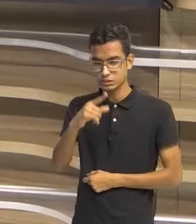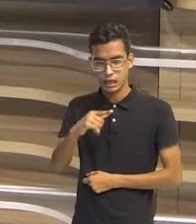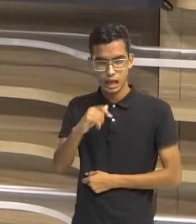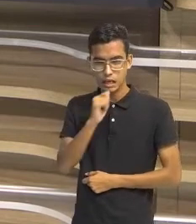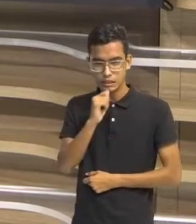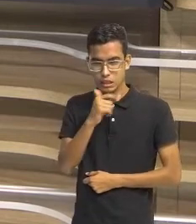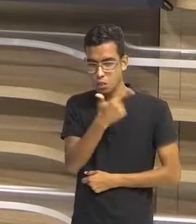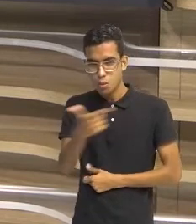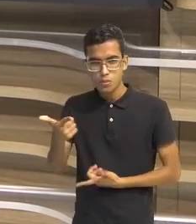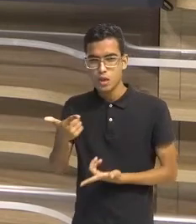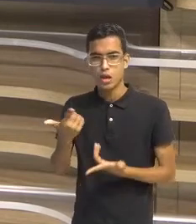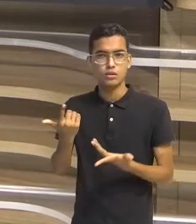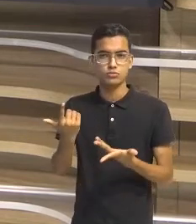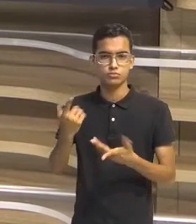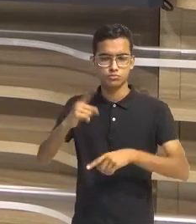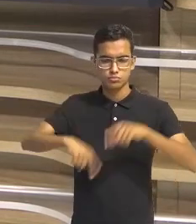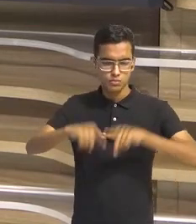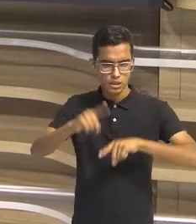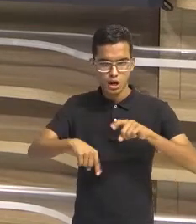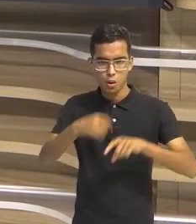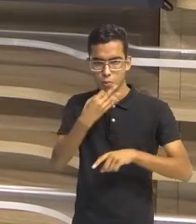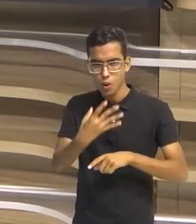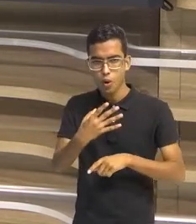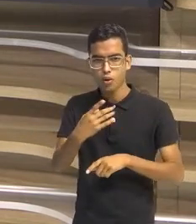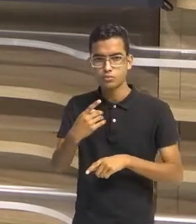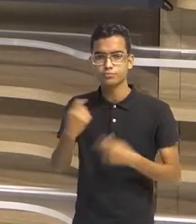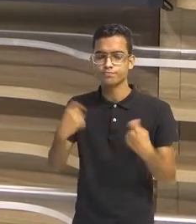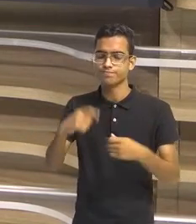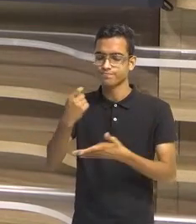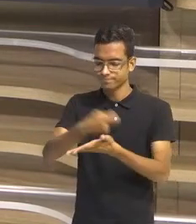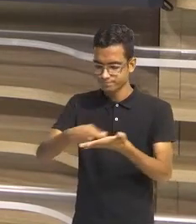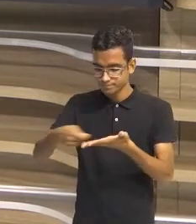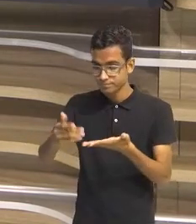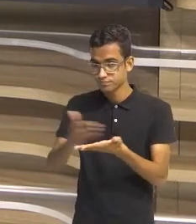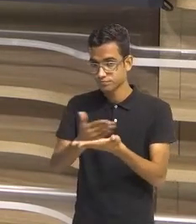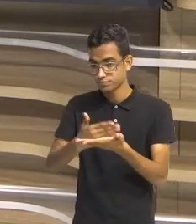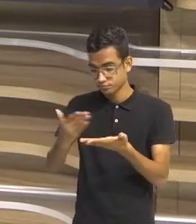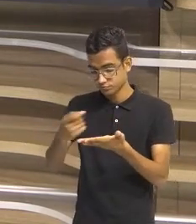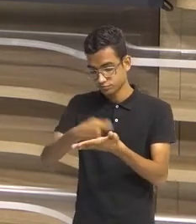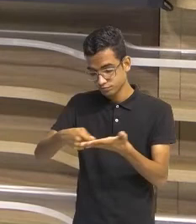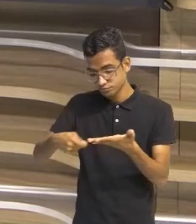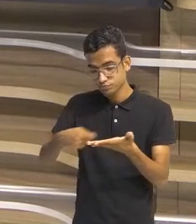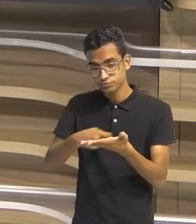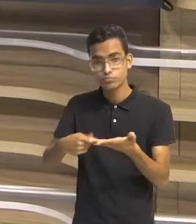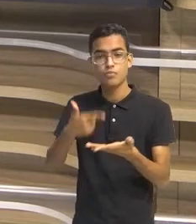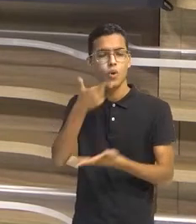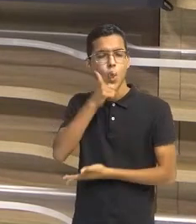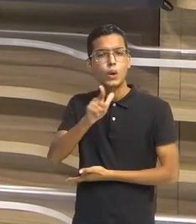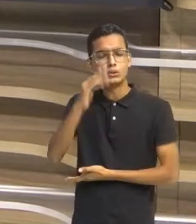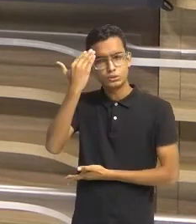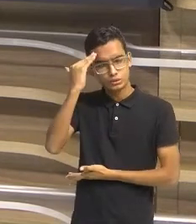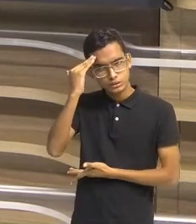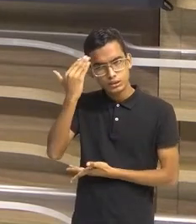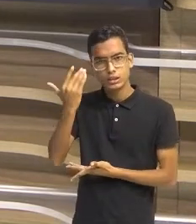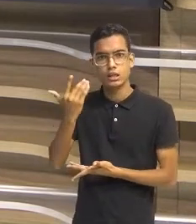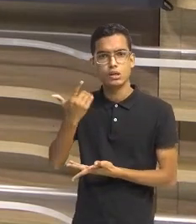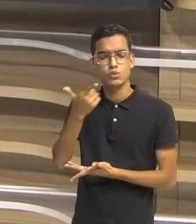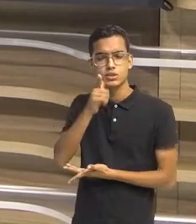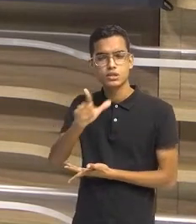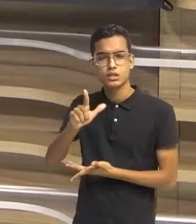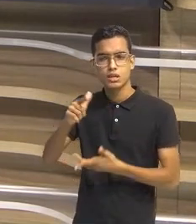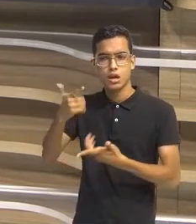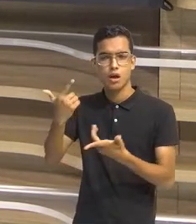né, um material didático, um livro, vai ter que anotar no caderninho, tá? Para poder, né, conseguir resolver os